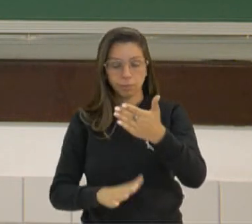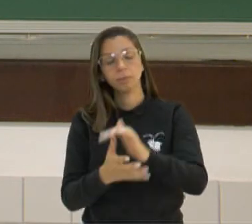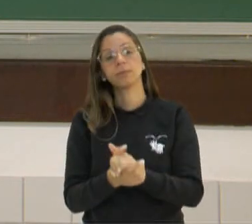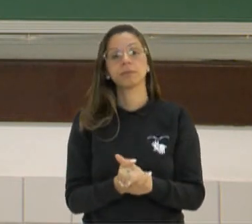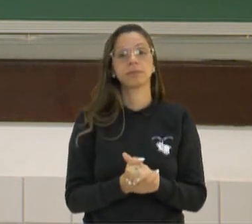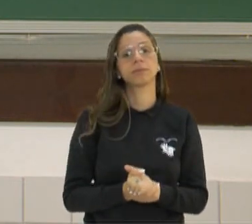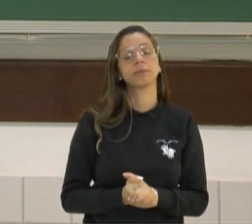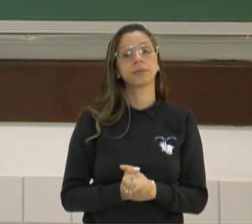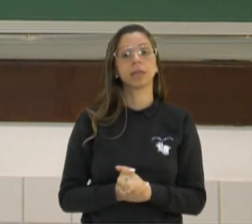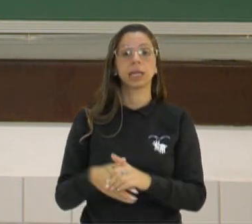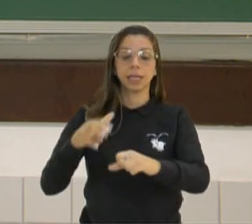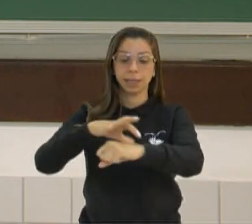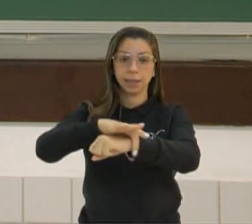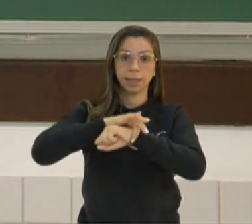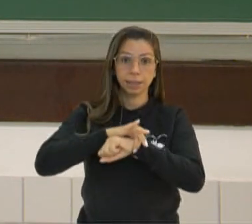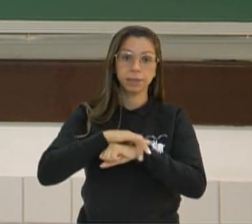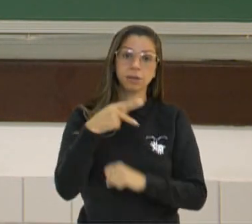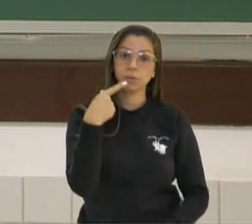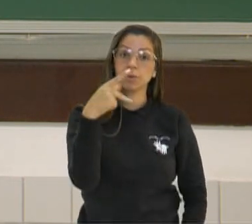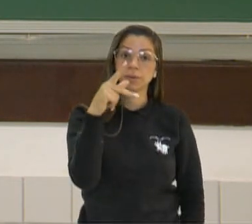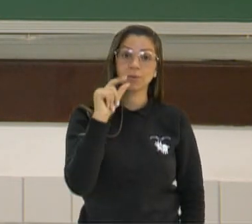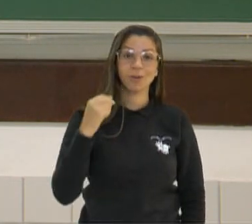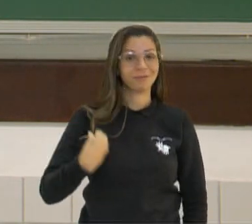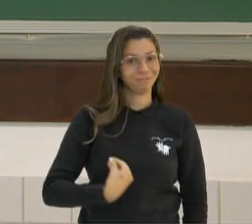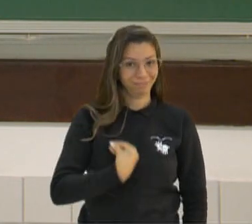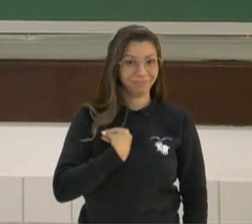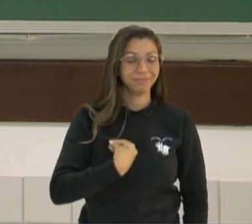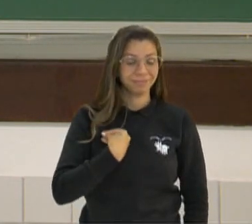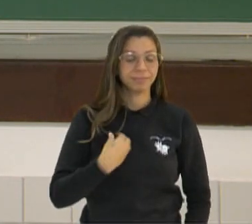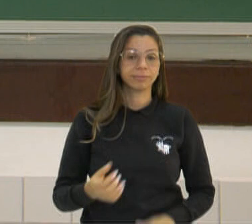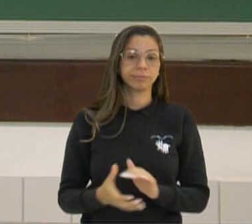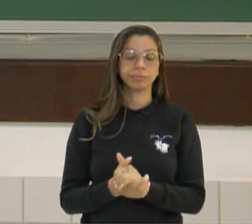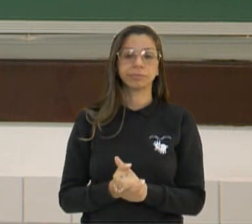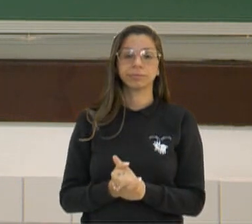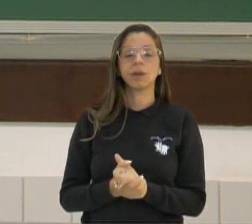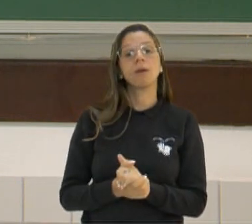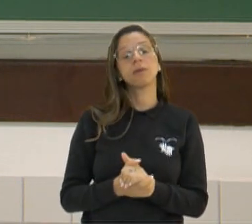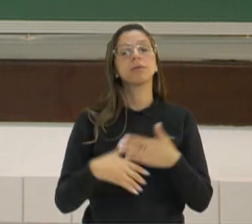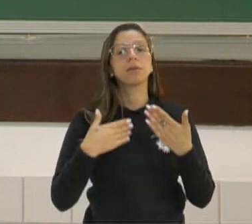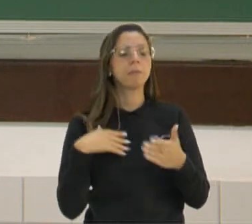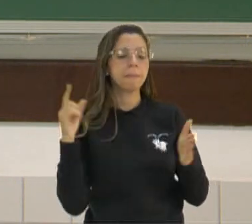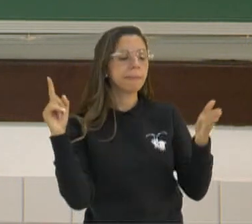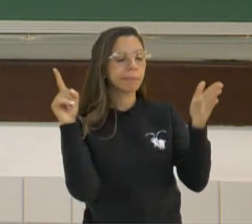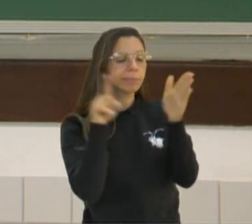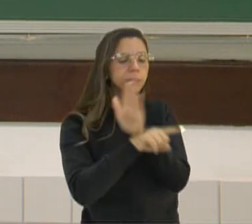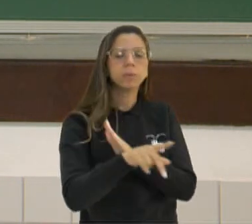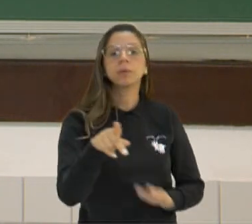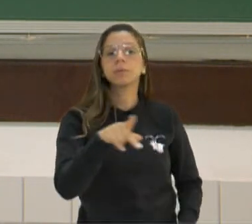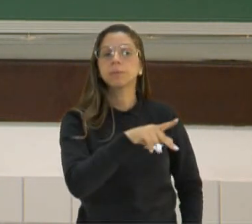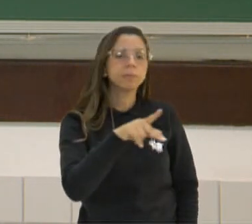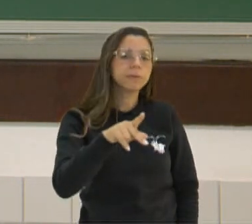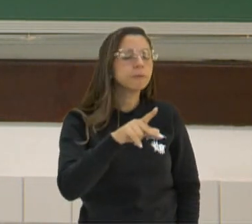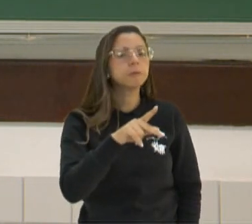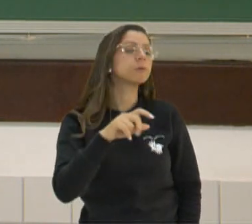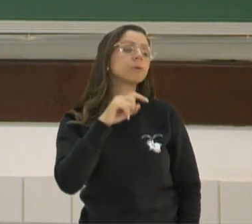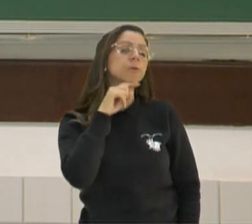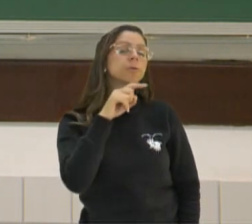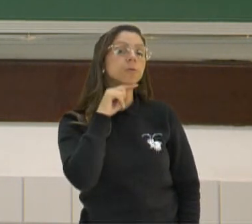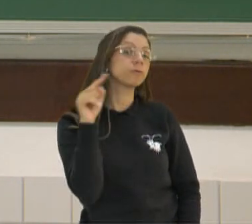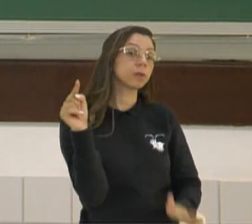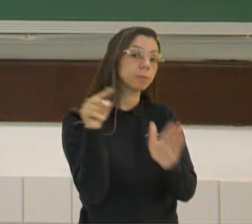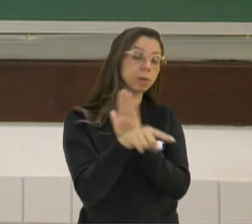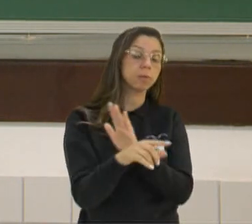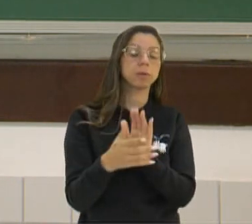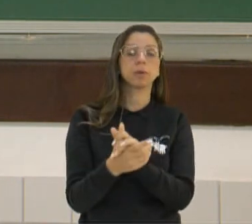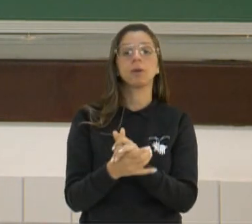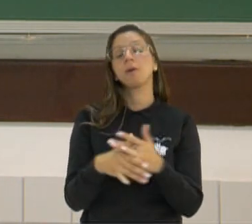seus conhecimentos e marcando a sua presença. Comunique-se com seus professores, tirem suas dúvidas. E se você ainda não tem